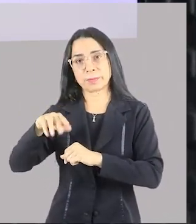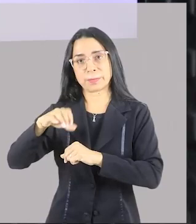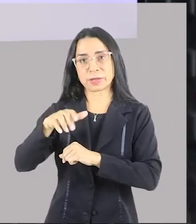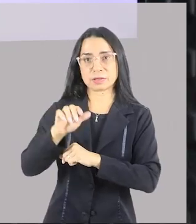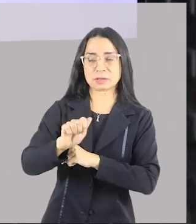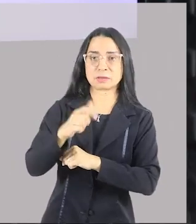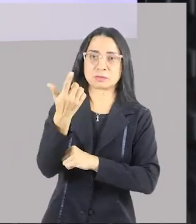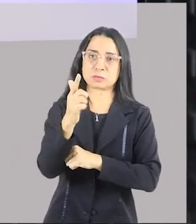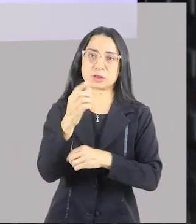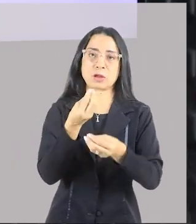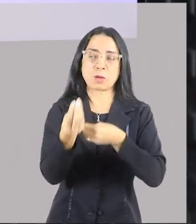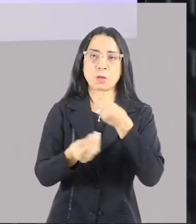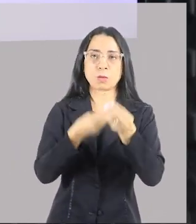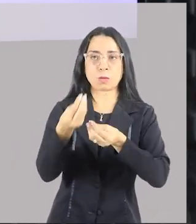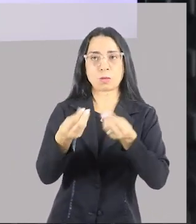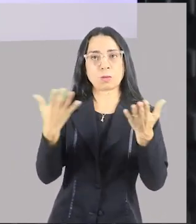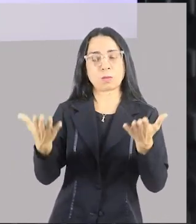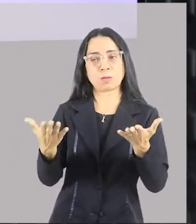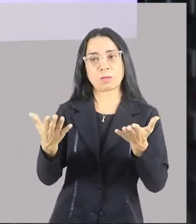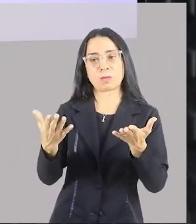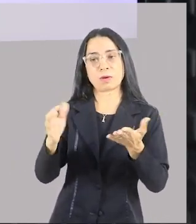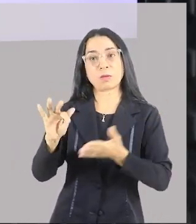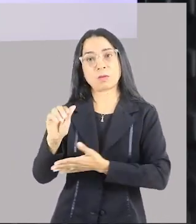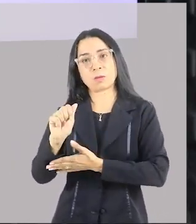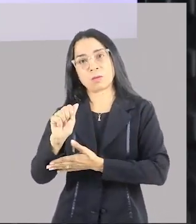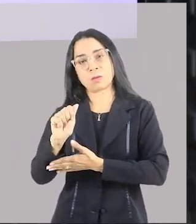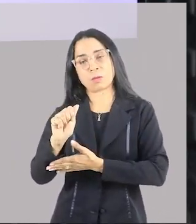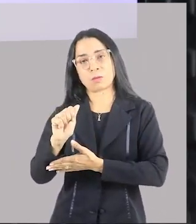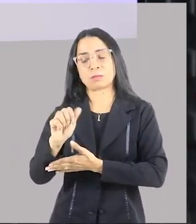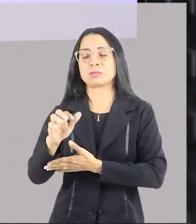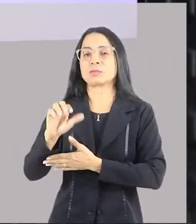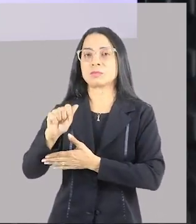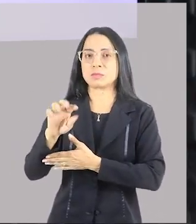dessa forma, o ato, portanto, é inválido.